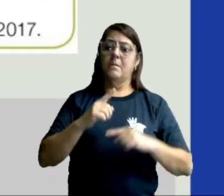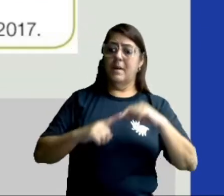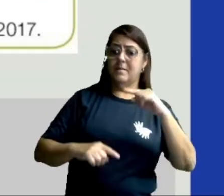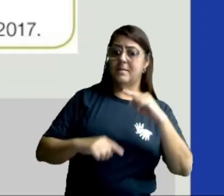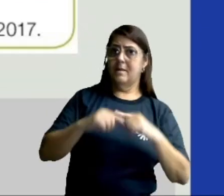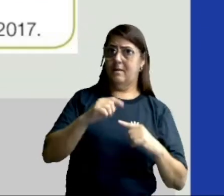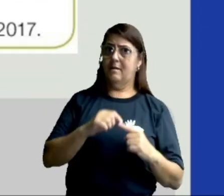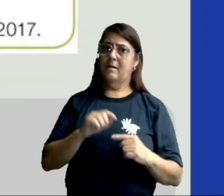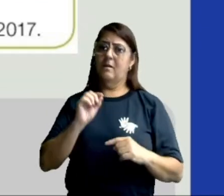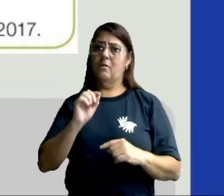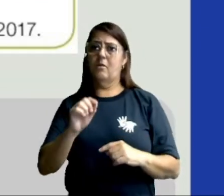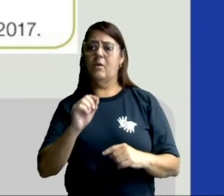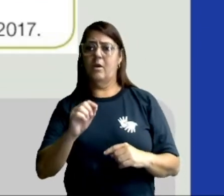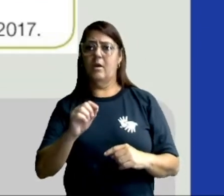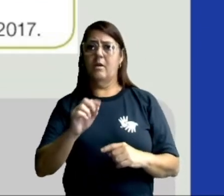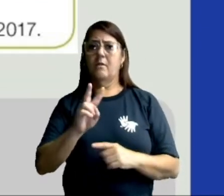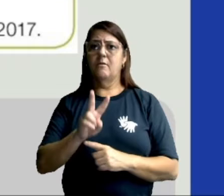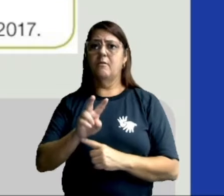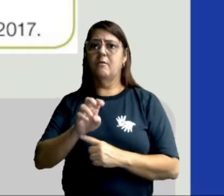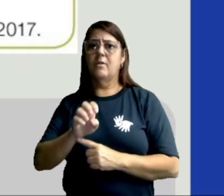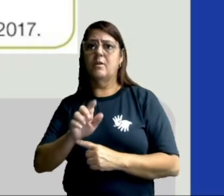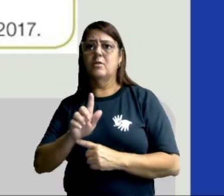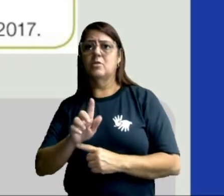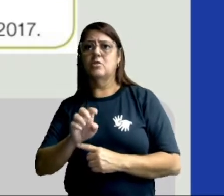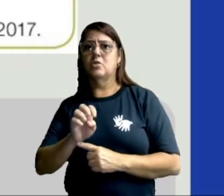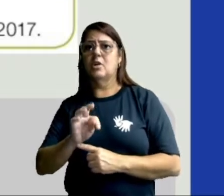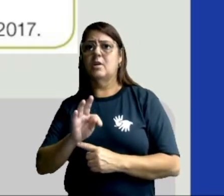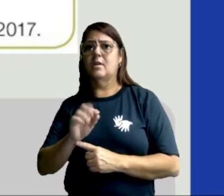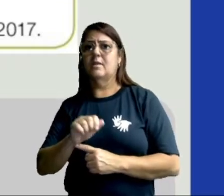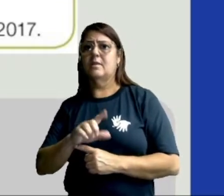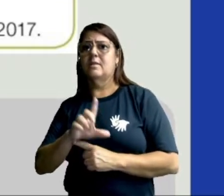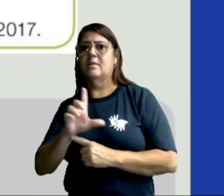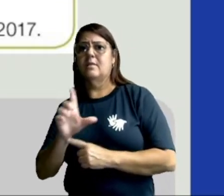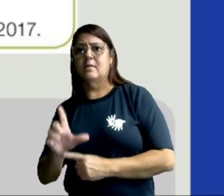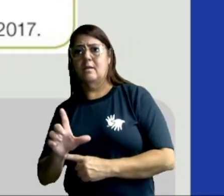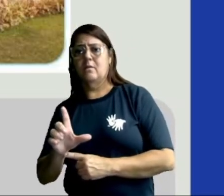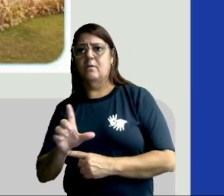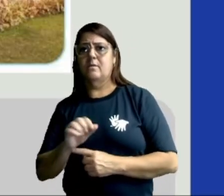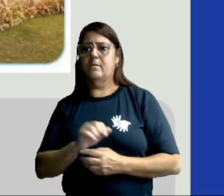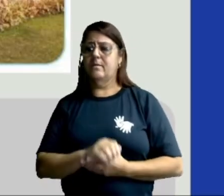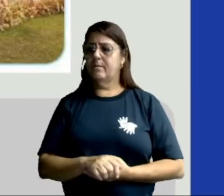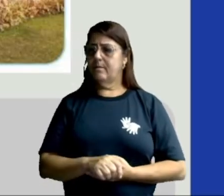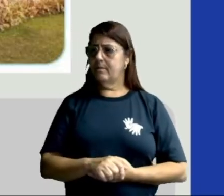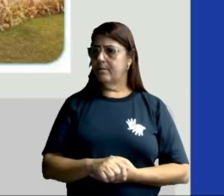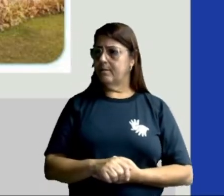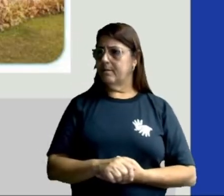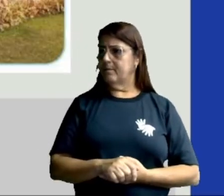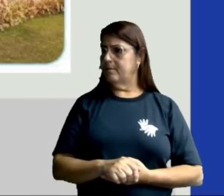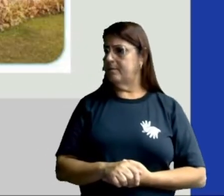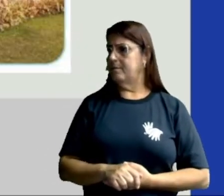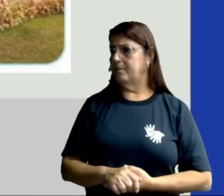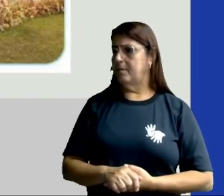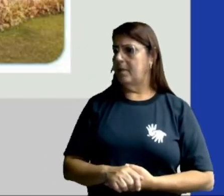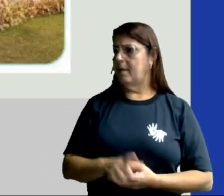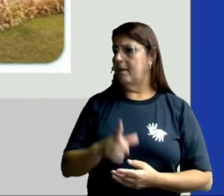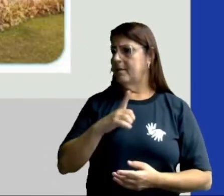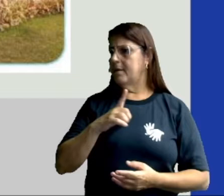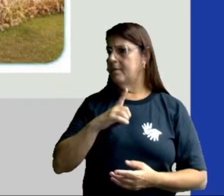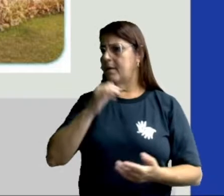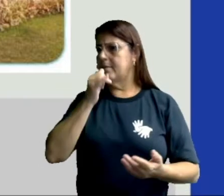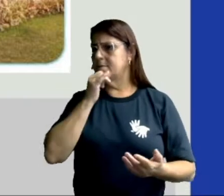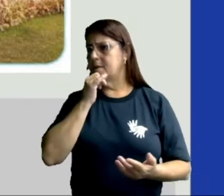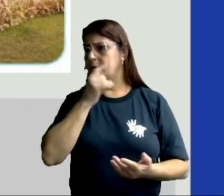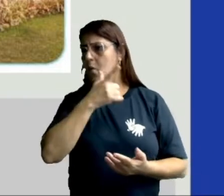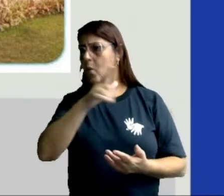um material de origem vegetal, tá certo? A madeira é um material de origem vegetal. Outros